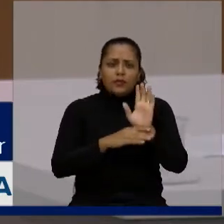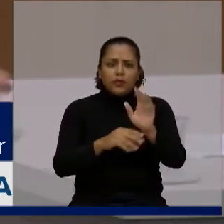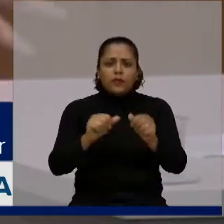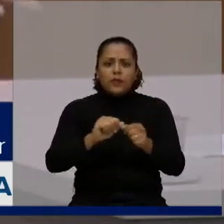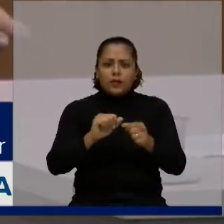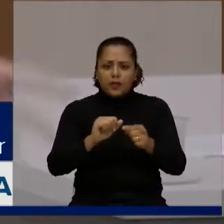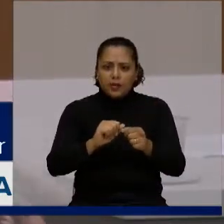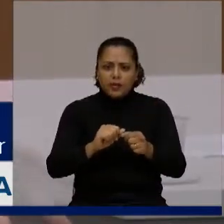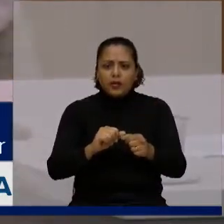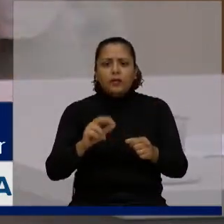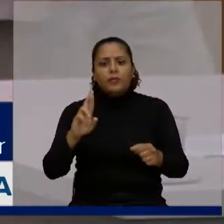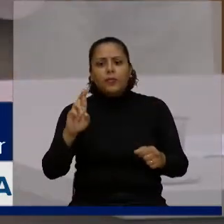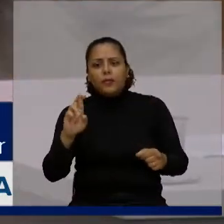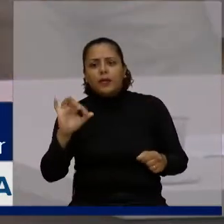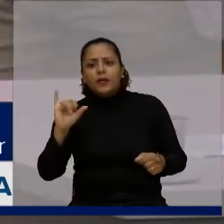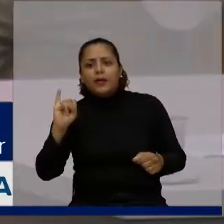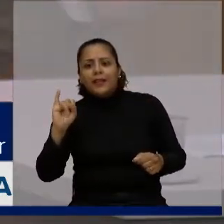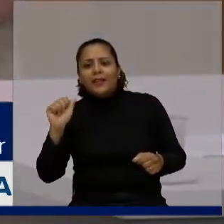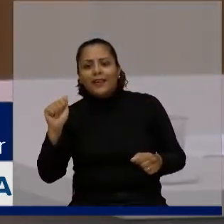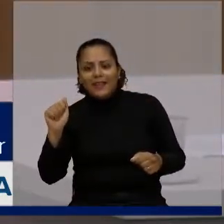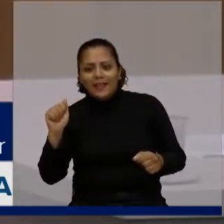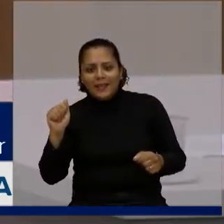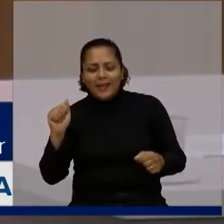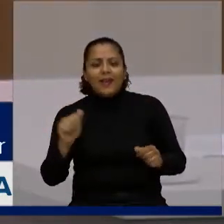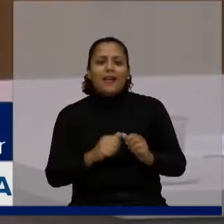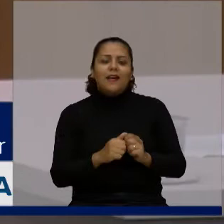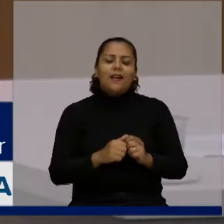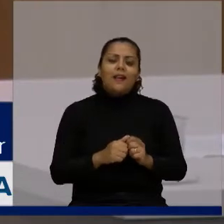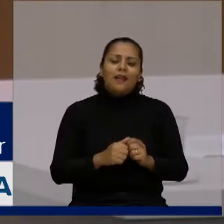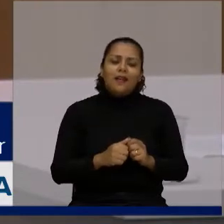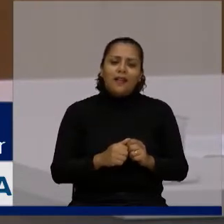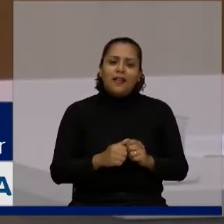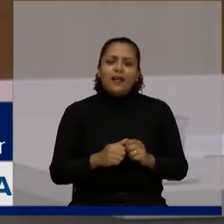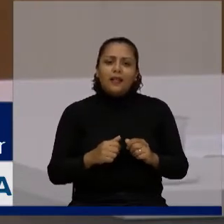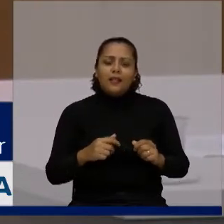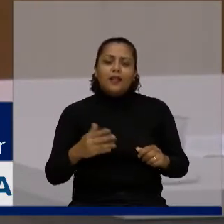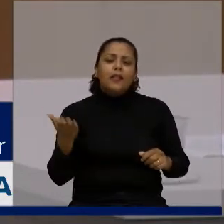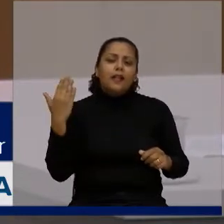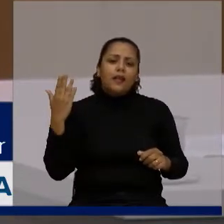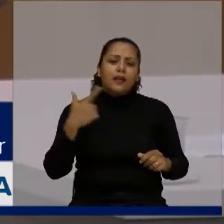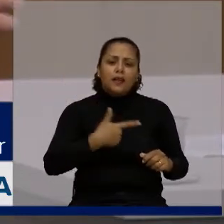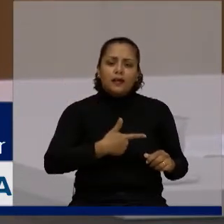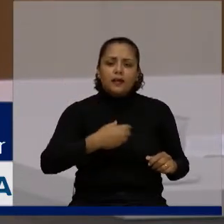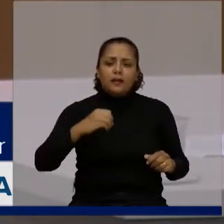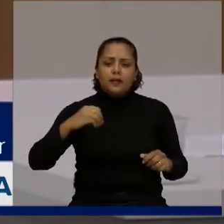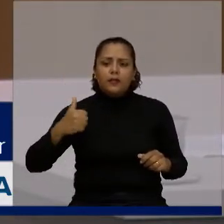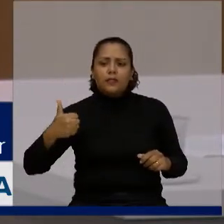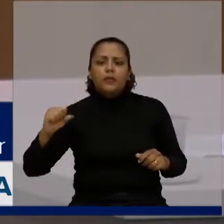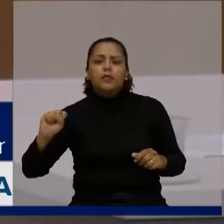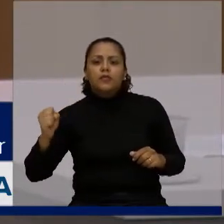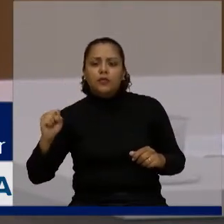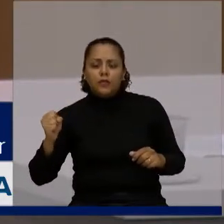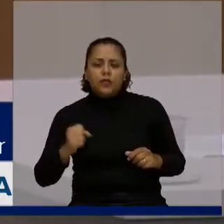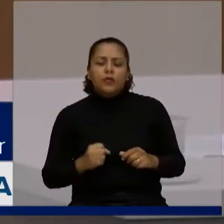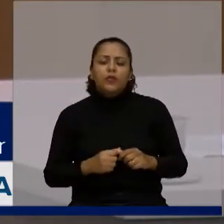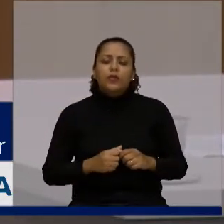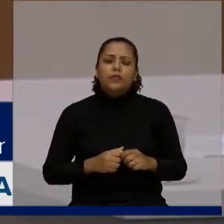surgiu desta frente parlamentar a partir de 2018, implantada em mais de 1 ano e meio, no final